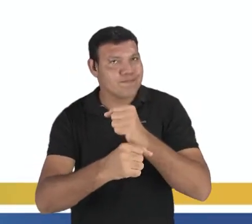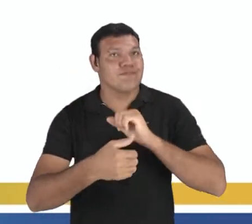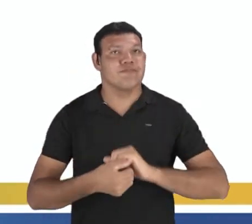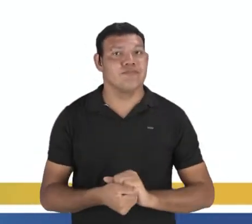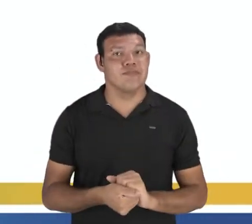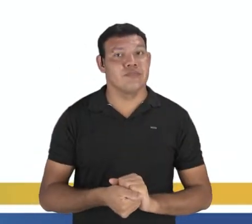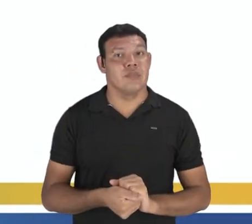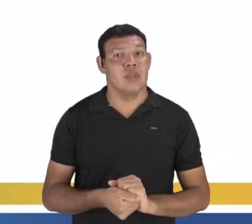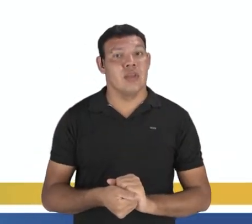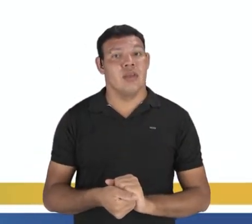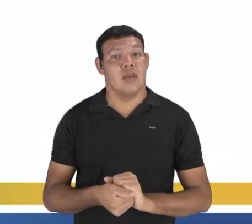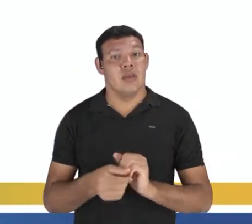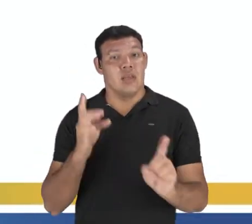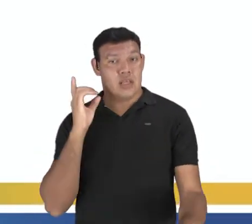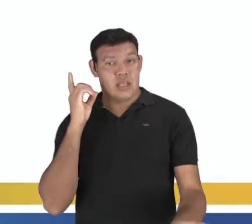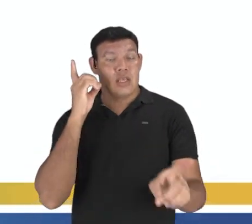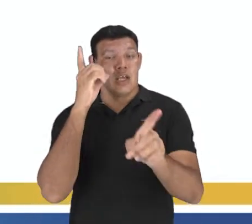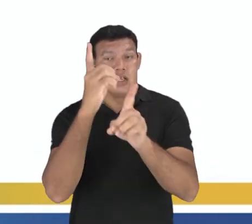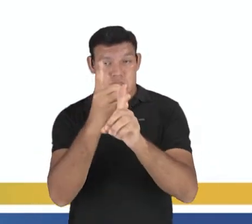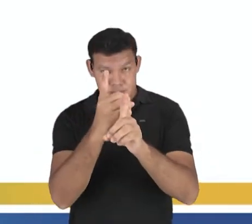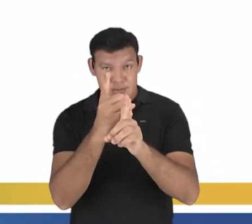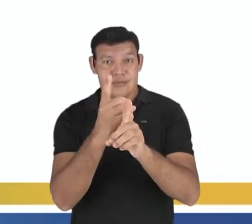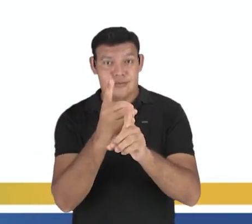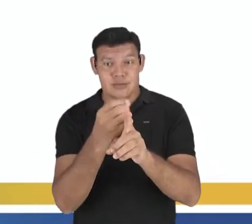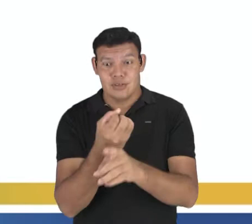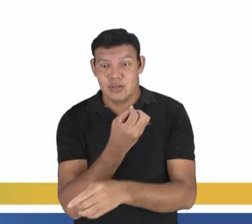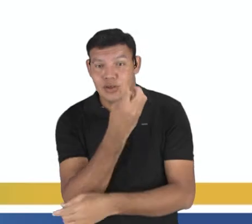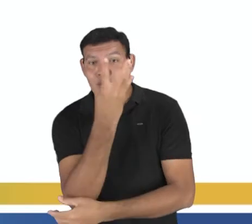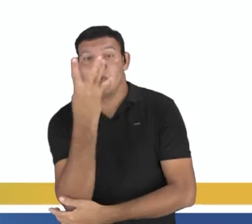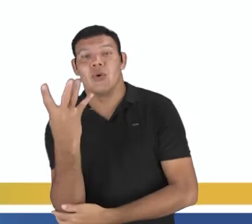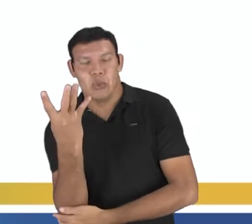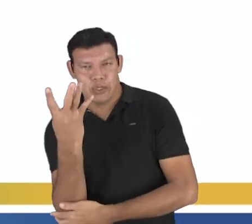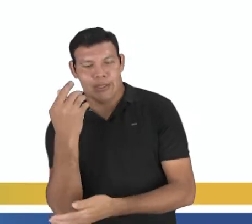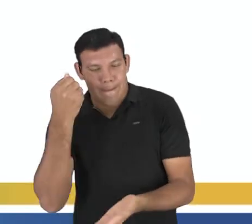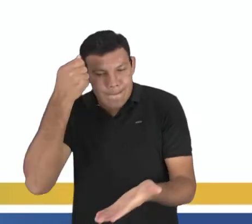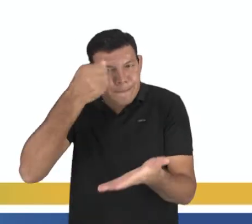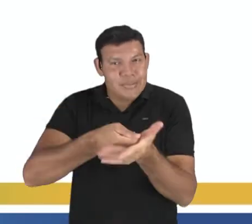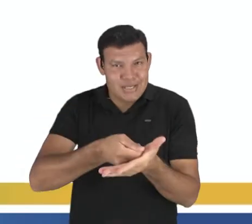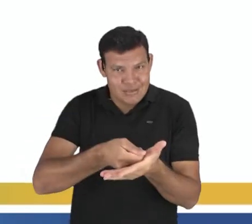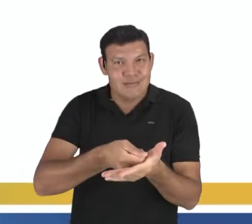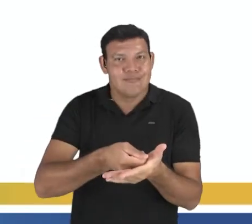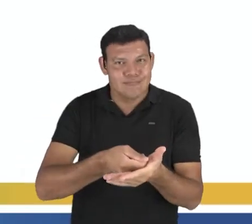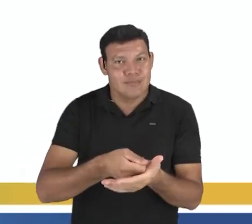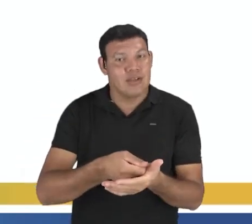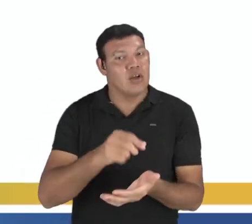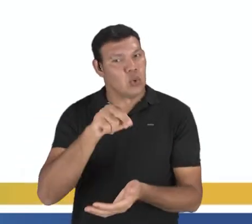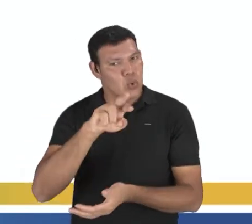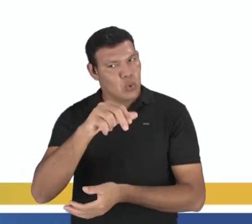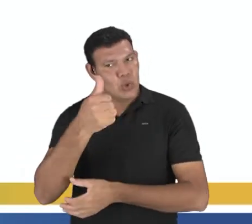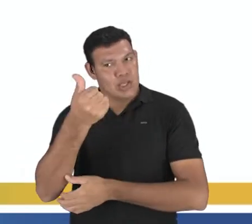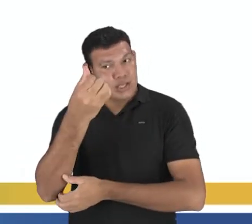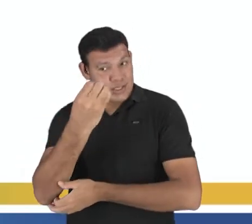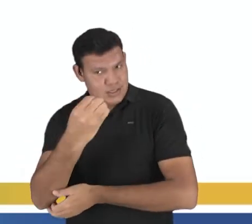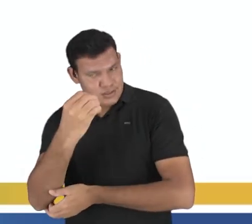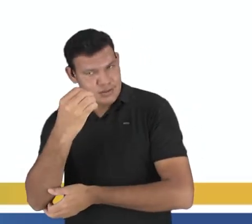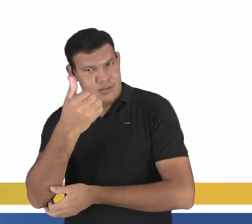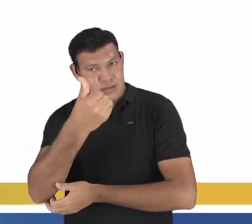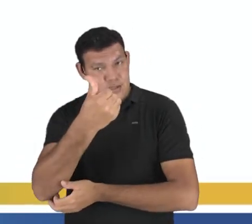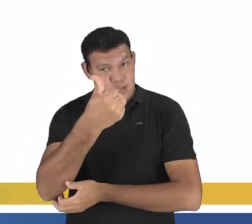situação para se obter o quantitativo que ele pagou no abastecimento, que foi 160. E